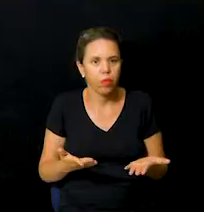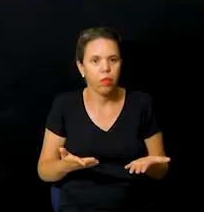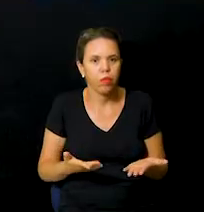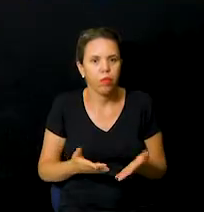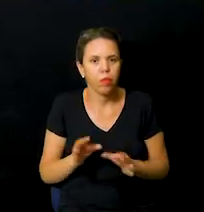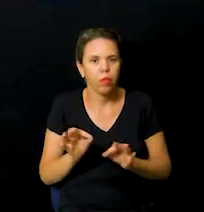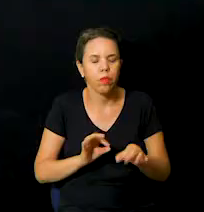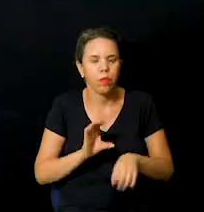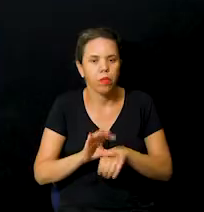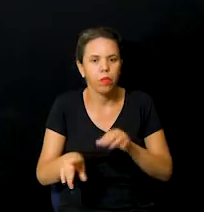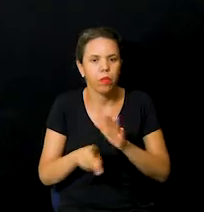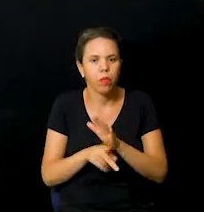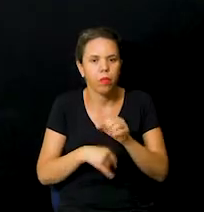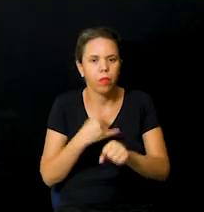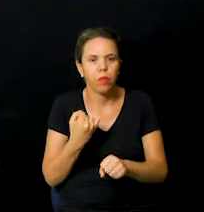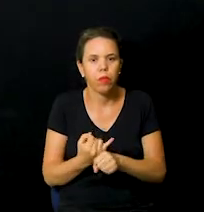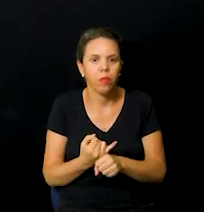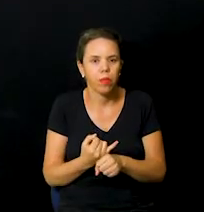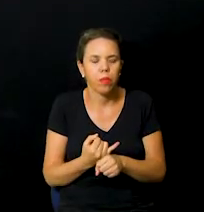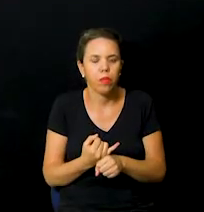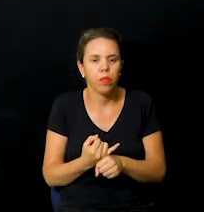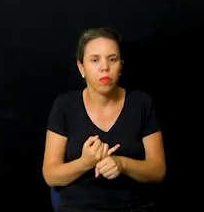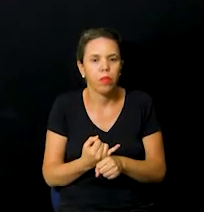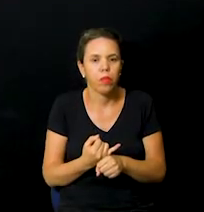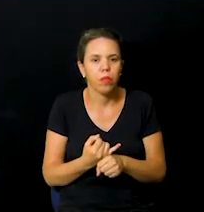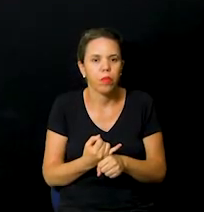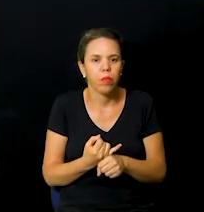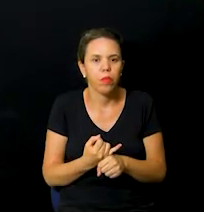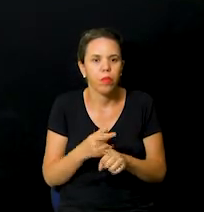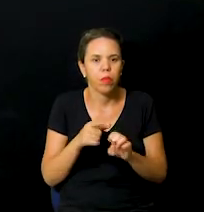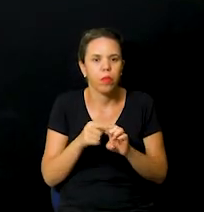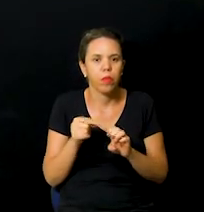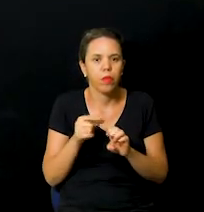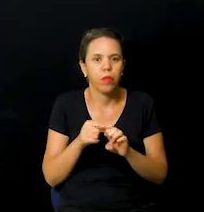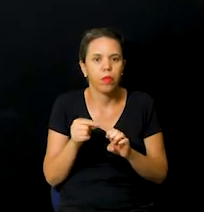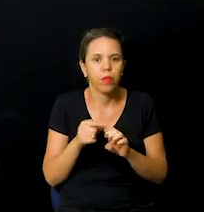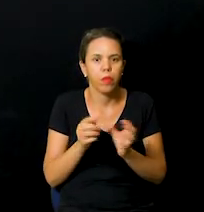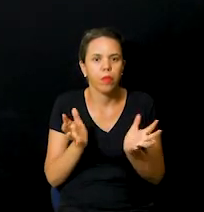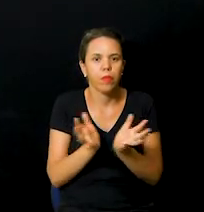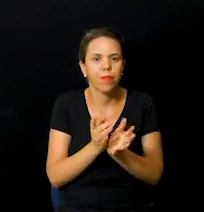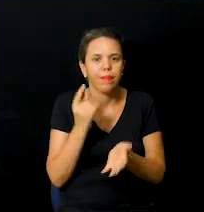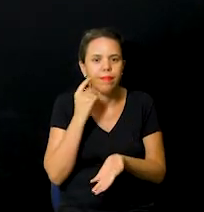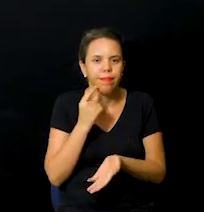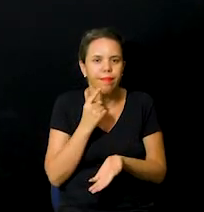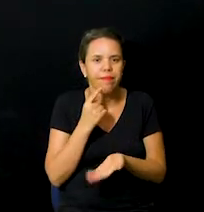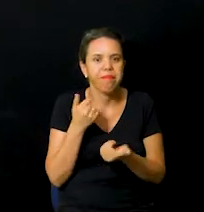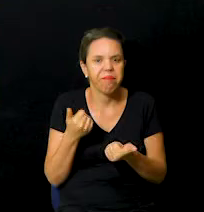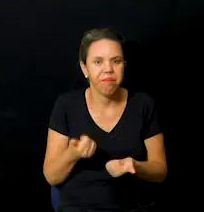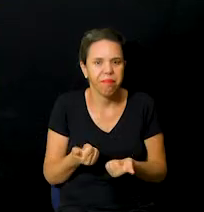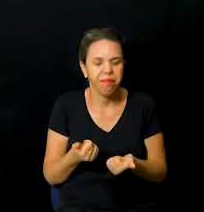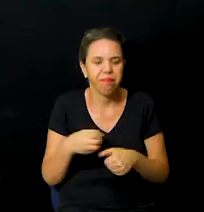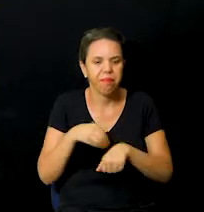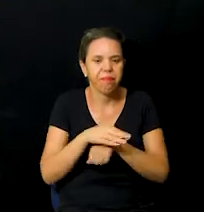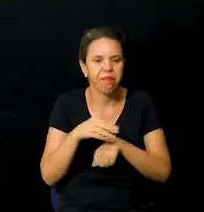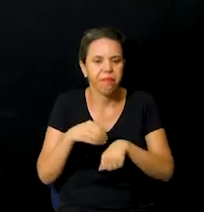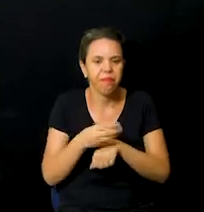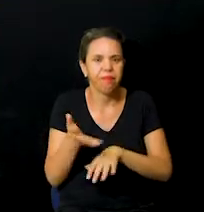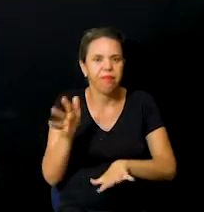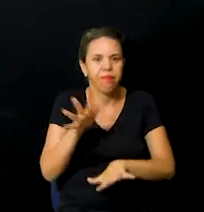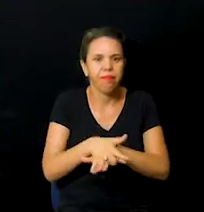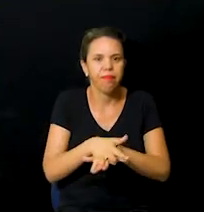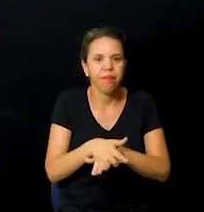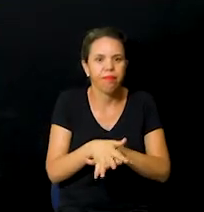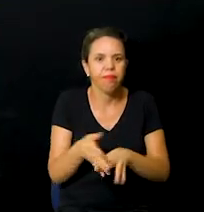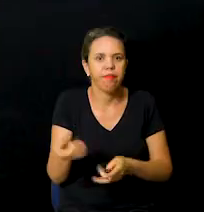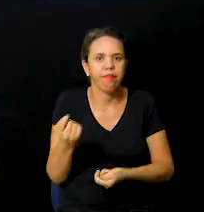e agora está formatando um curso online para empreendedores da comunidade surda, inclusive